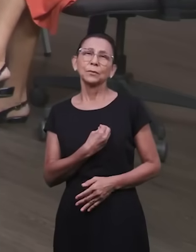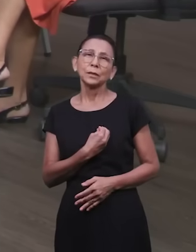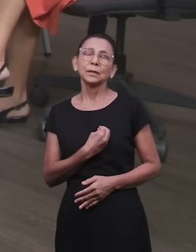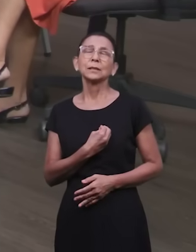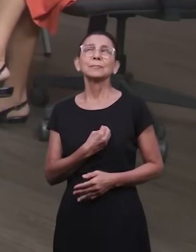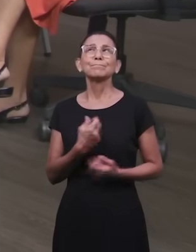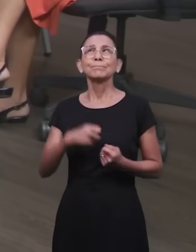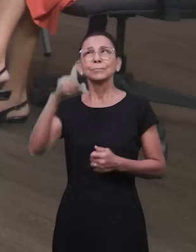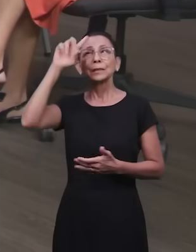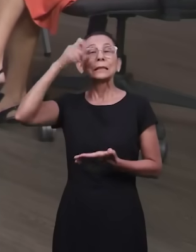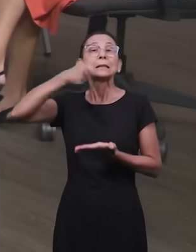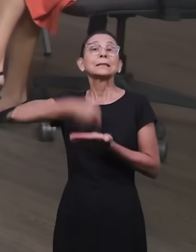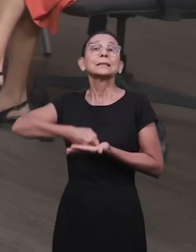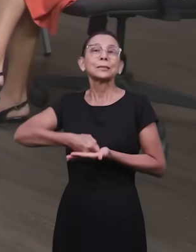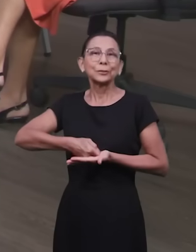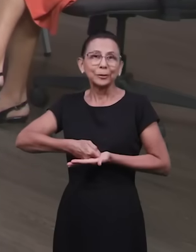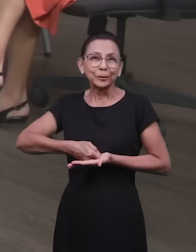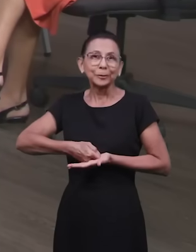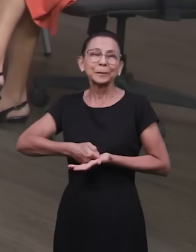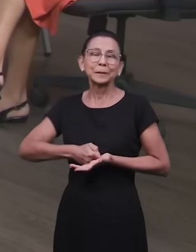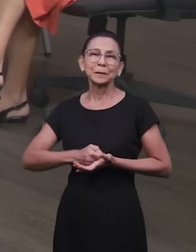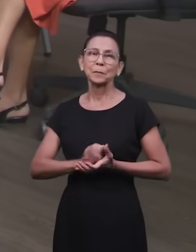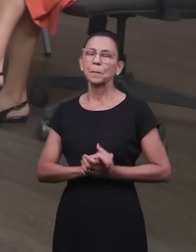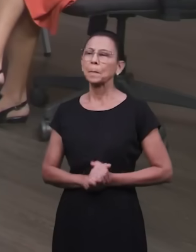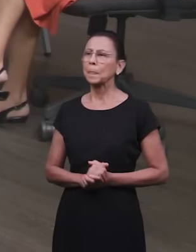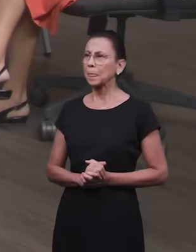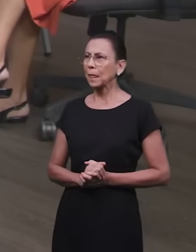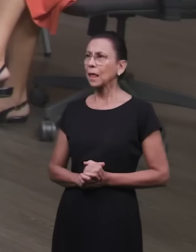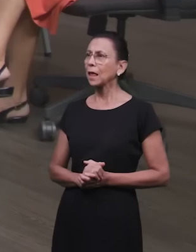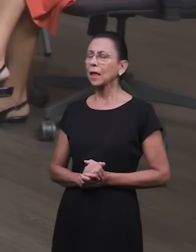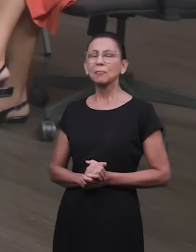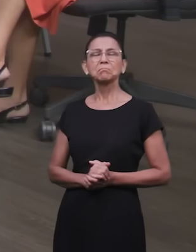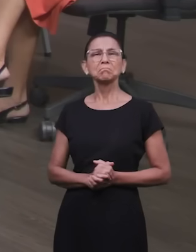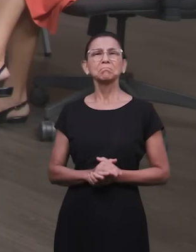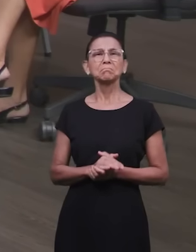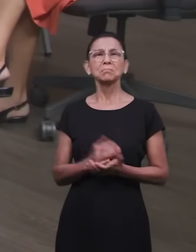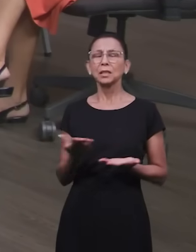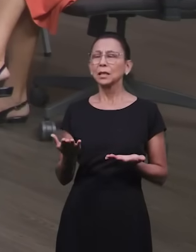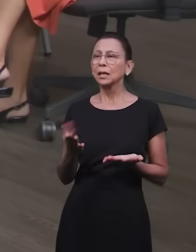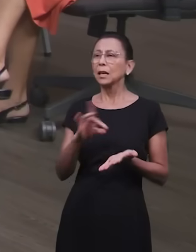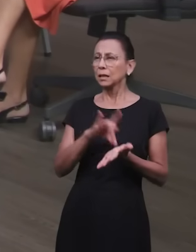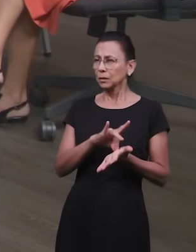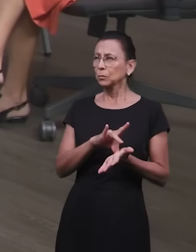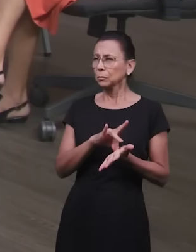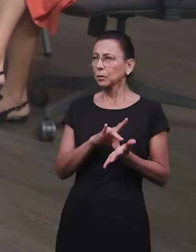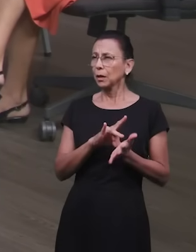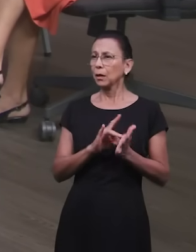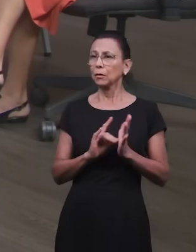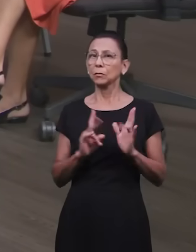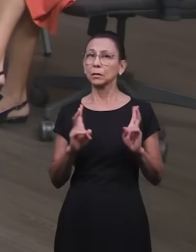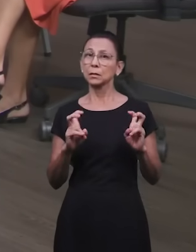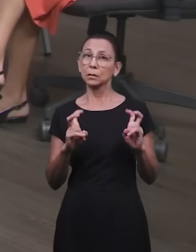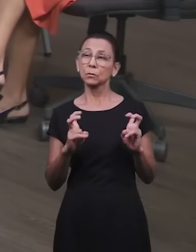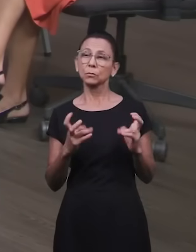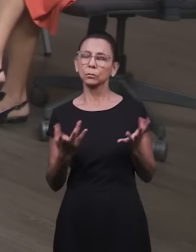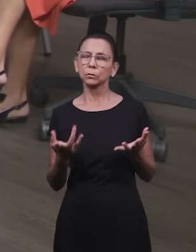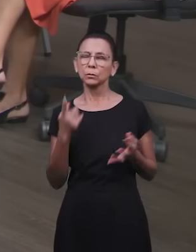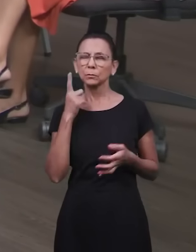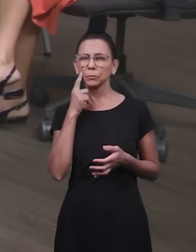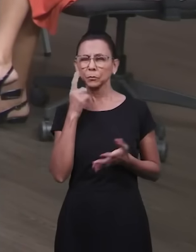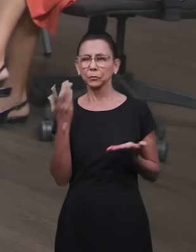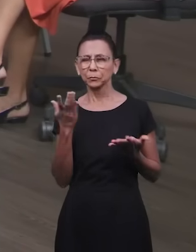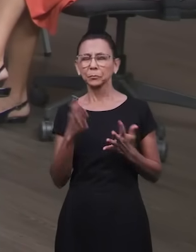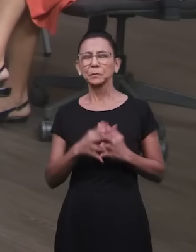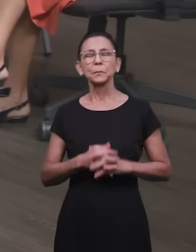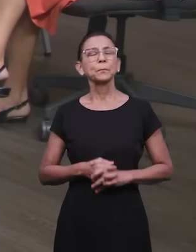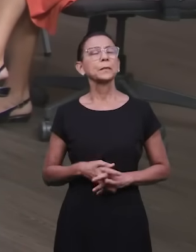de ansiedade é falar de um tema bem atual, né? Bem presente na vida de muita gente e a gente vai conversar um pouco sobre